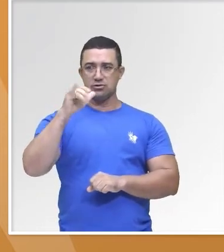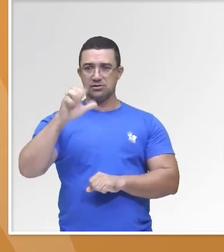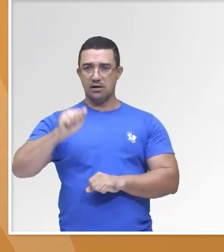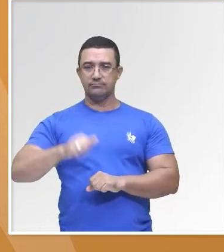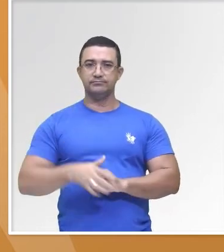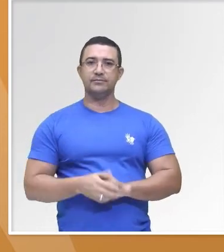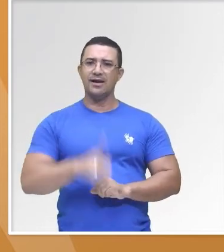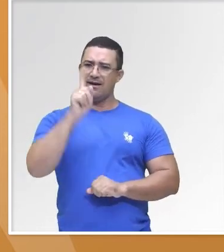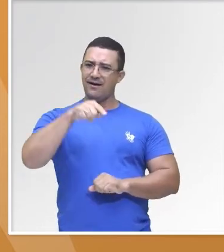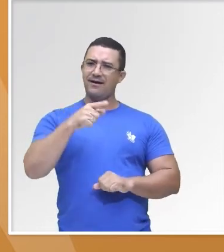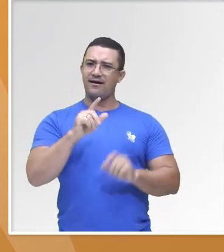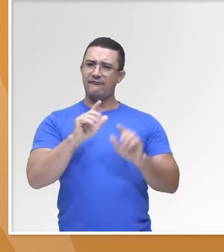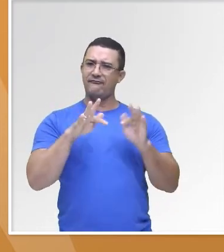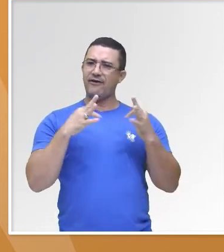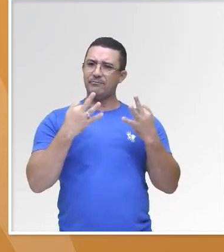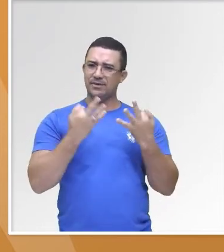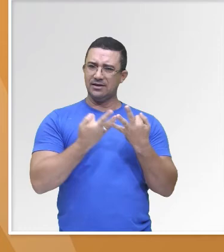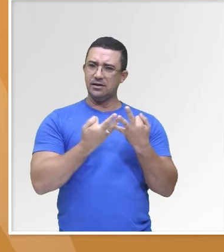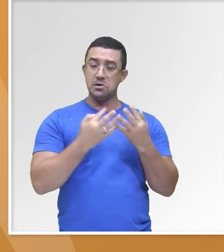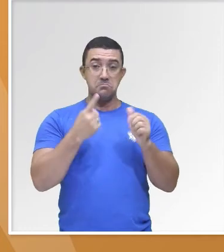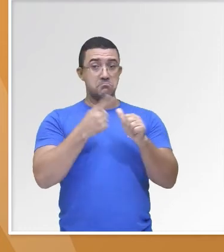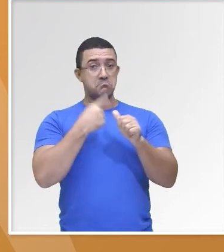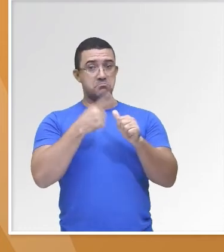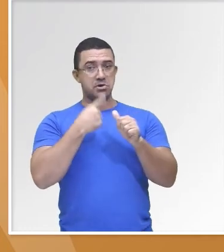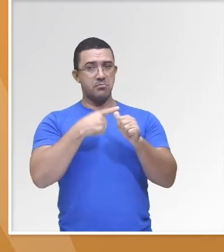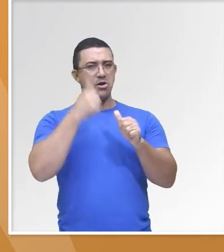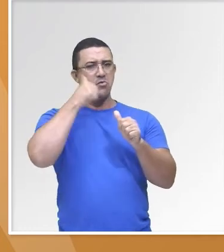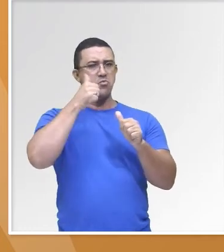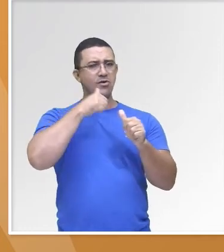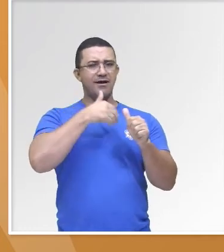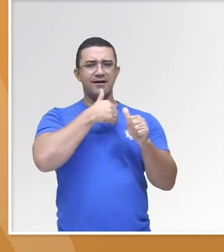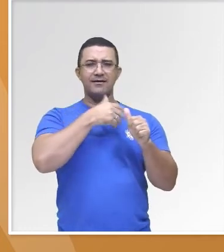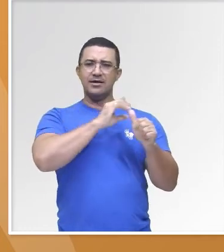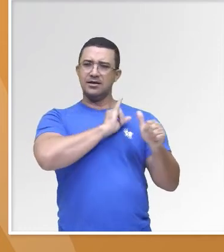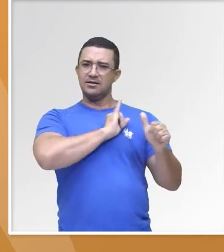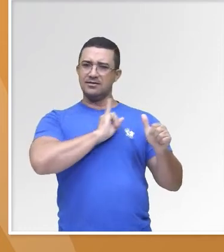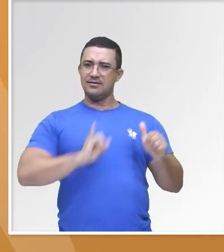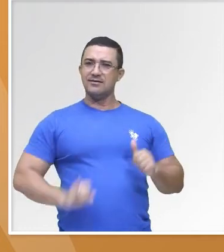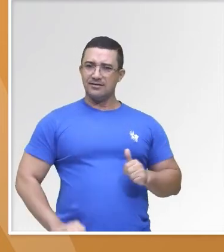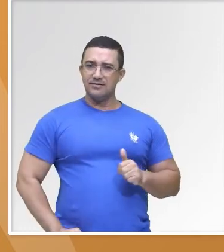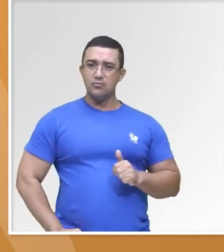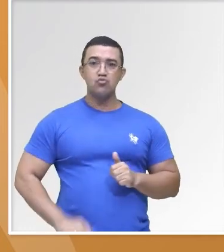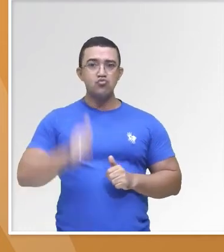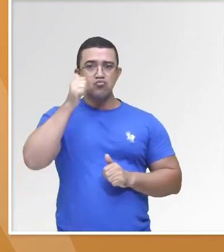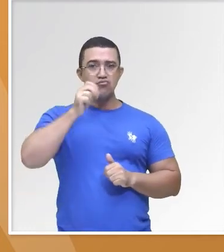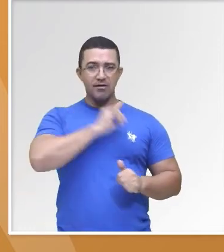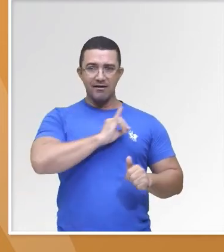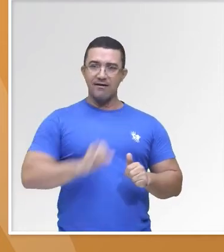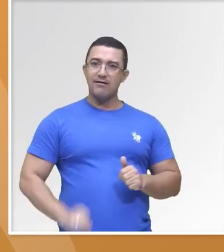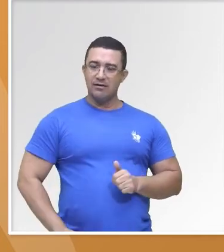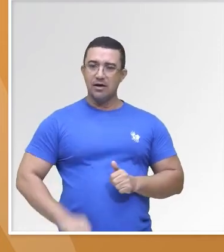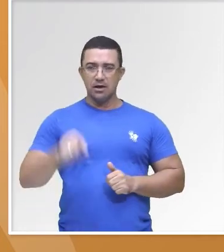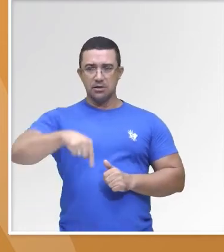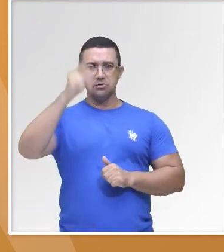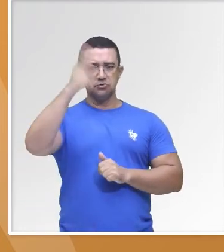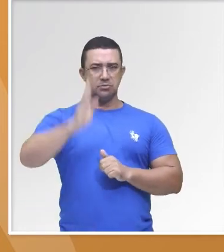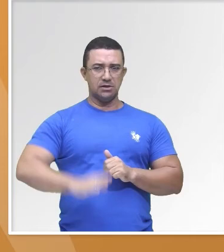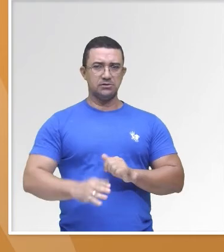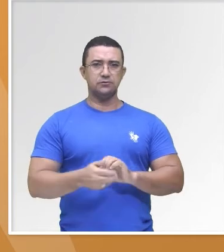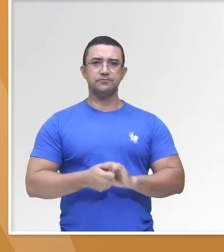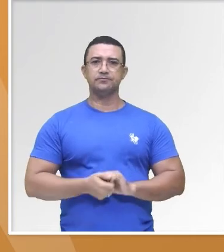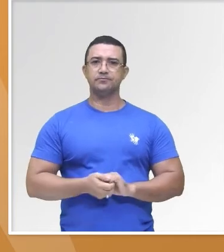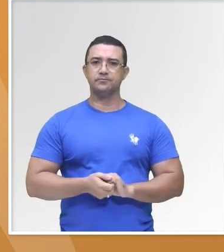parente da primeira imperatriz do Brasil. Ela modernizou o exército, submeteu os poderes locais ao